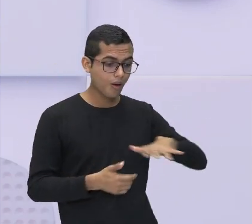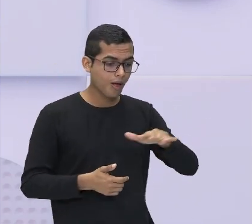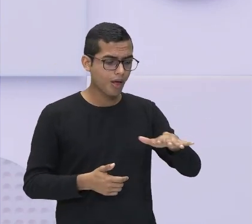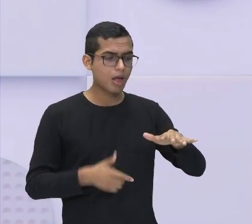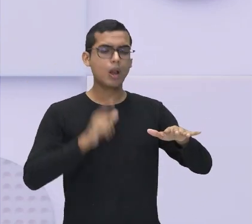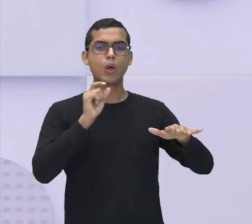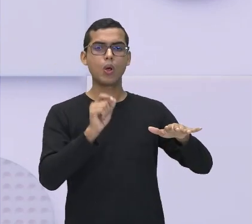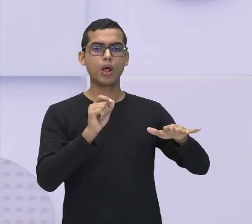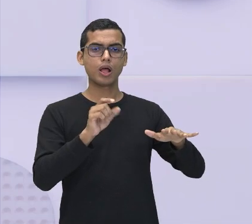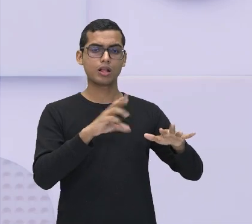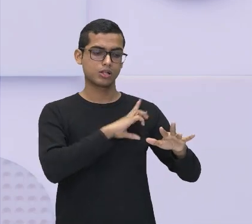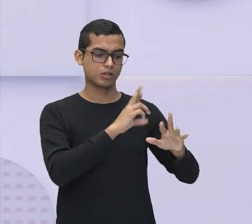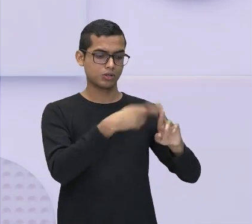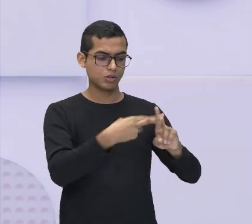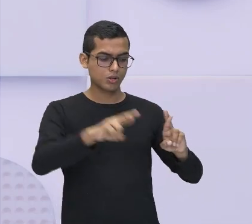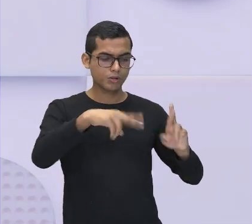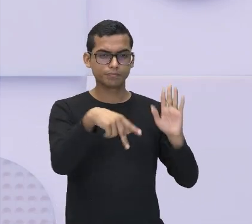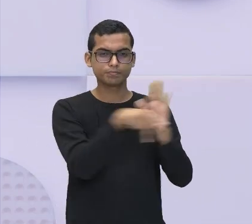como religiões